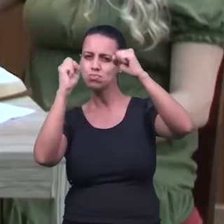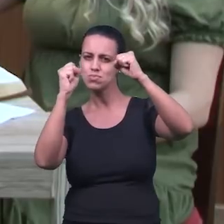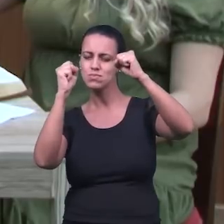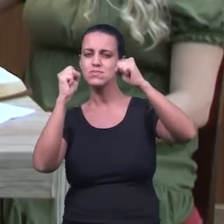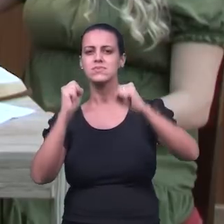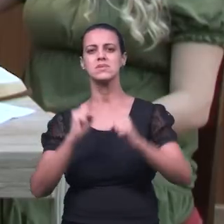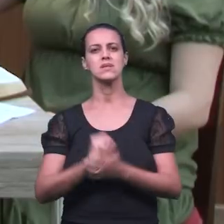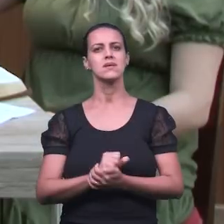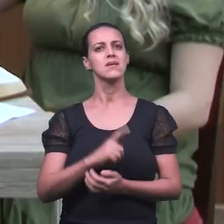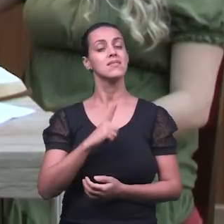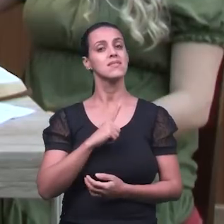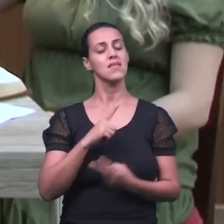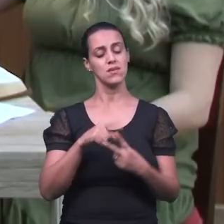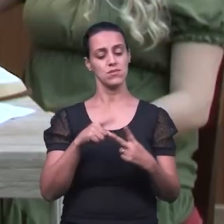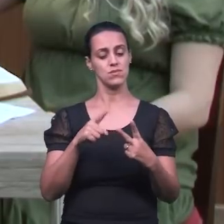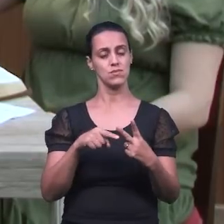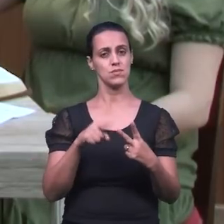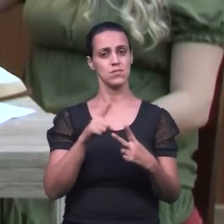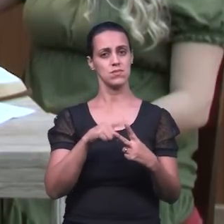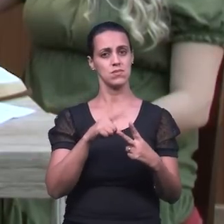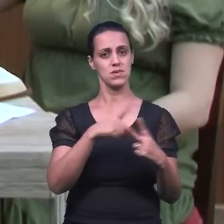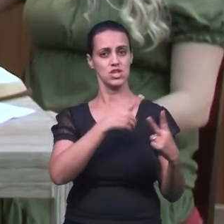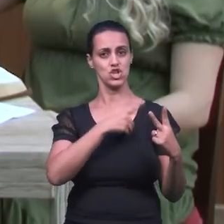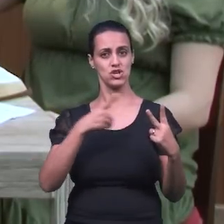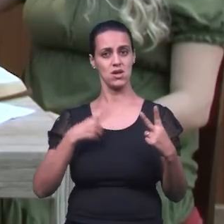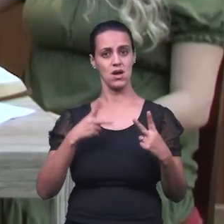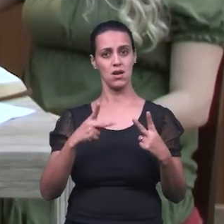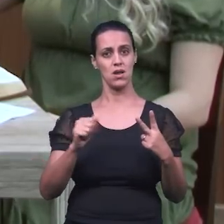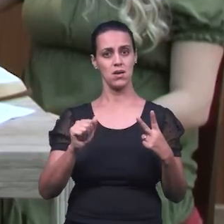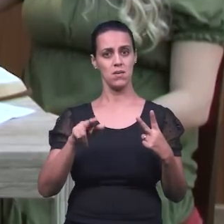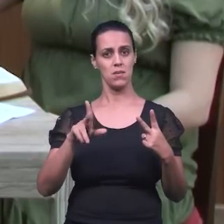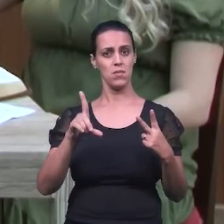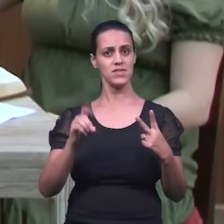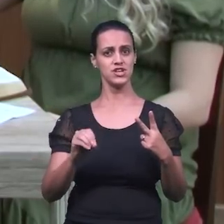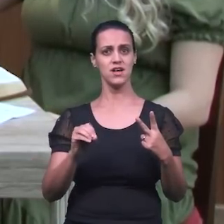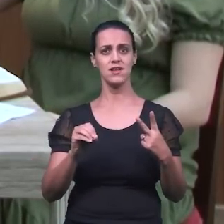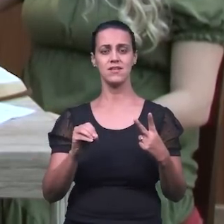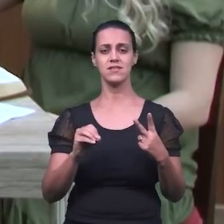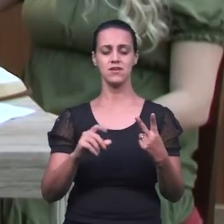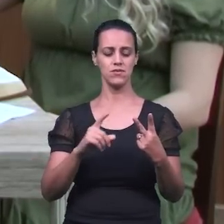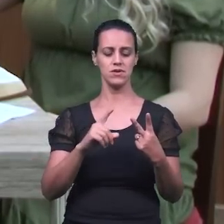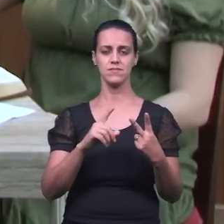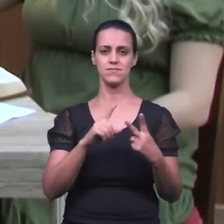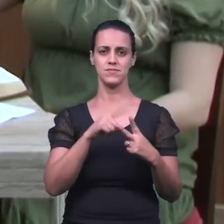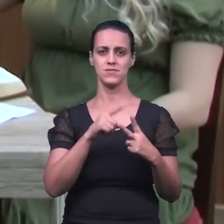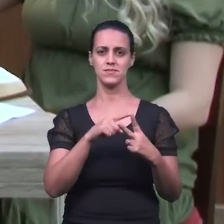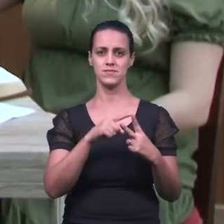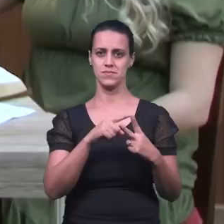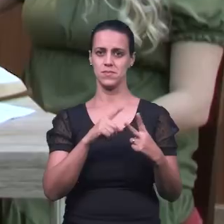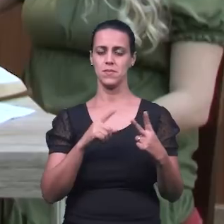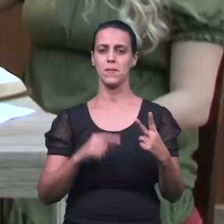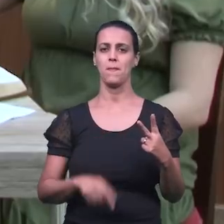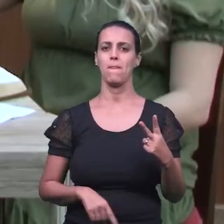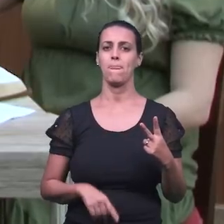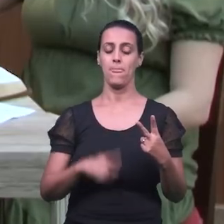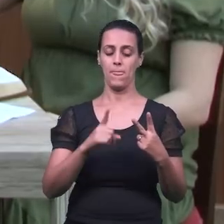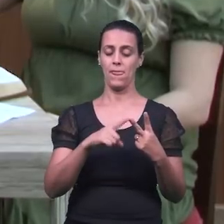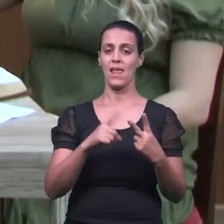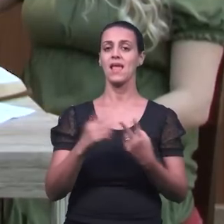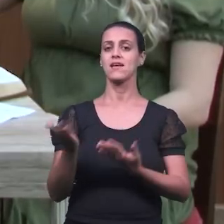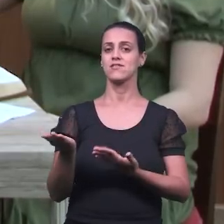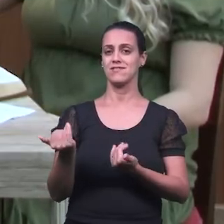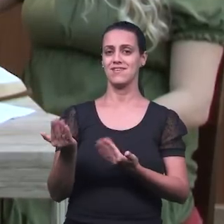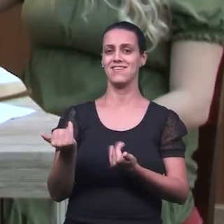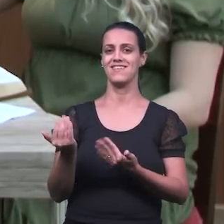Então temos duas participações, o diácono Paulo Márcio de Carvalho, de Barra Mansa, Rio de Janeiro, sempre participa conosco, e o